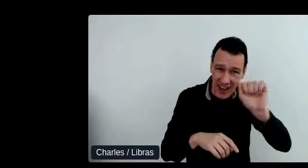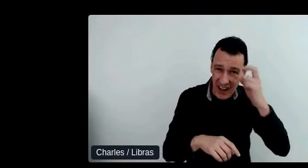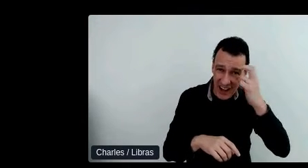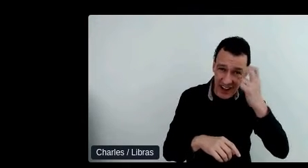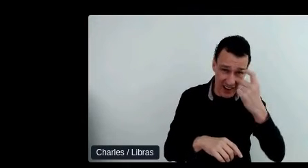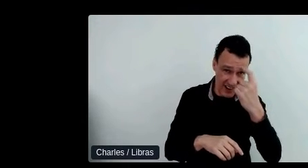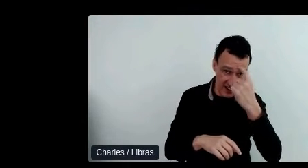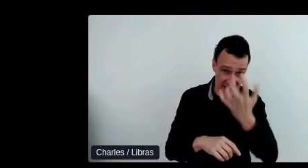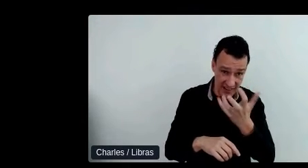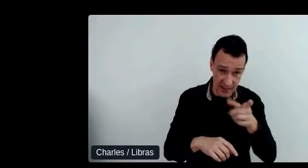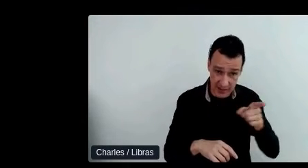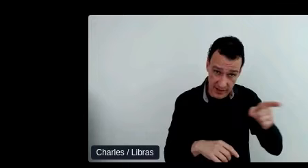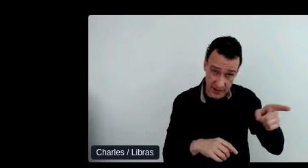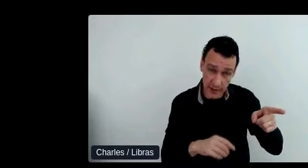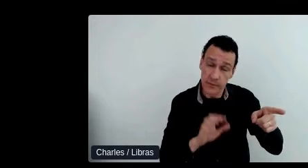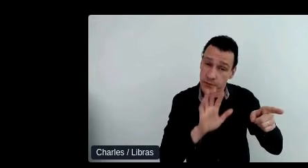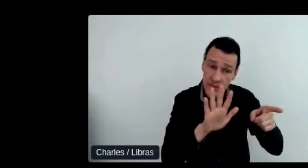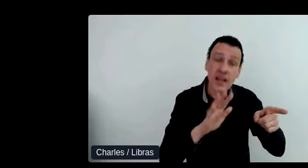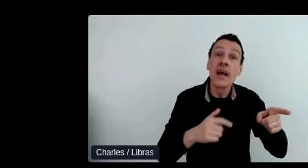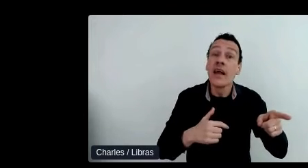de variedade de